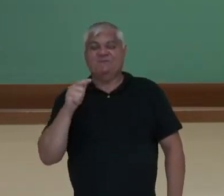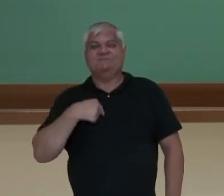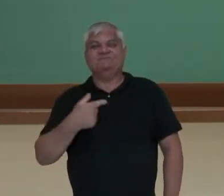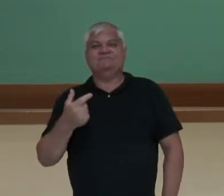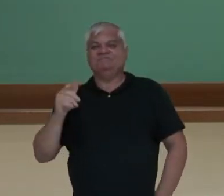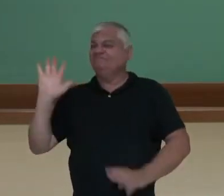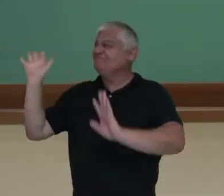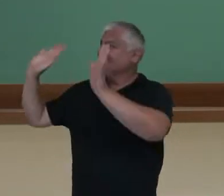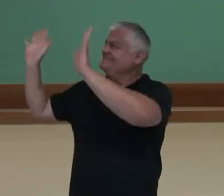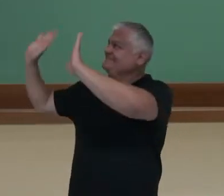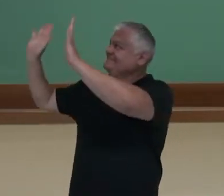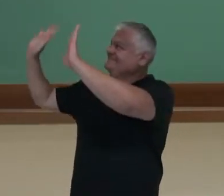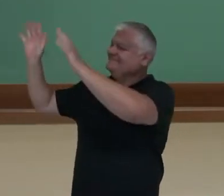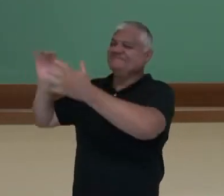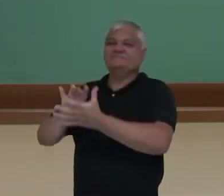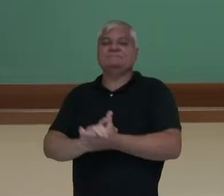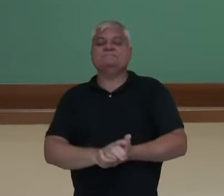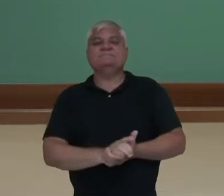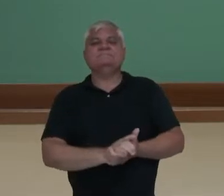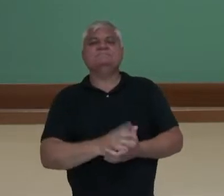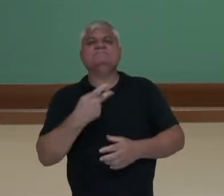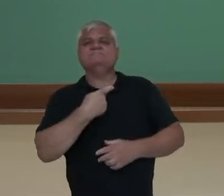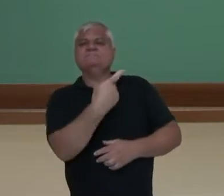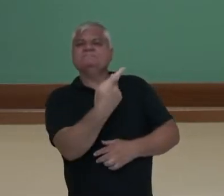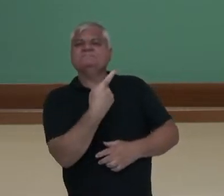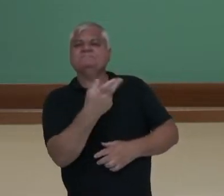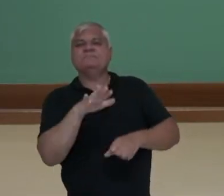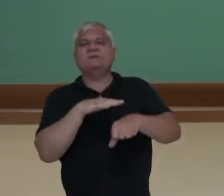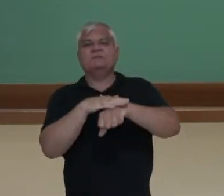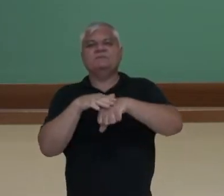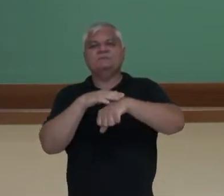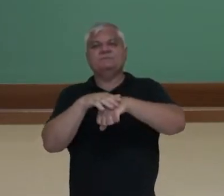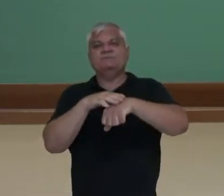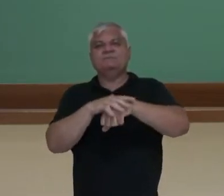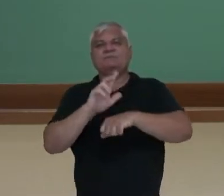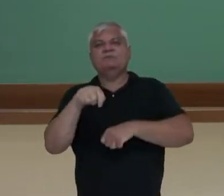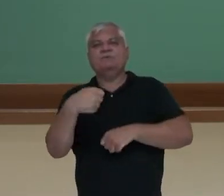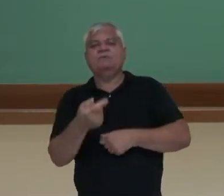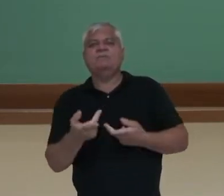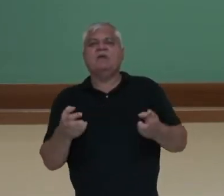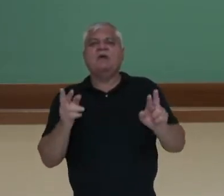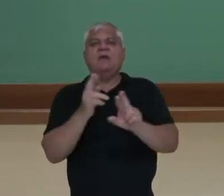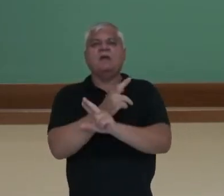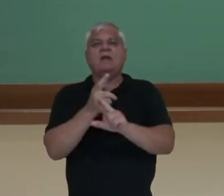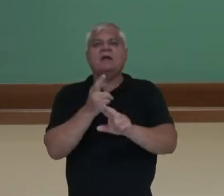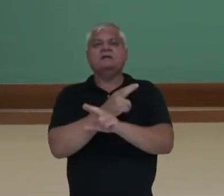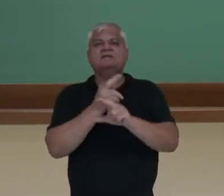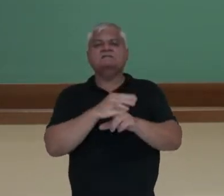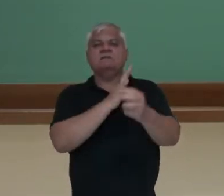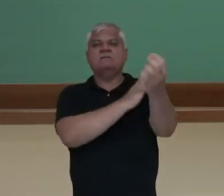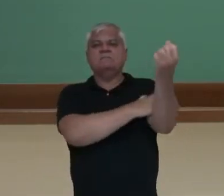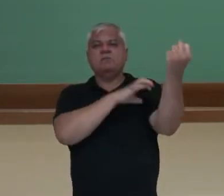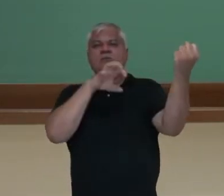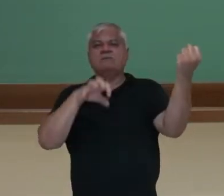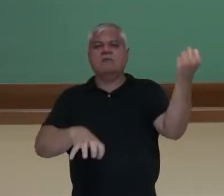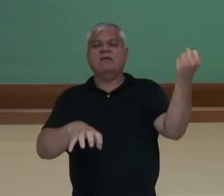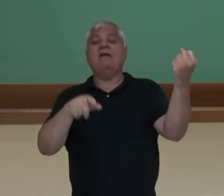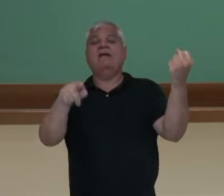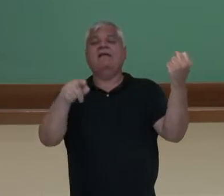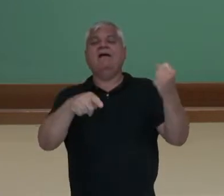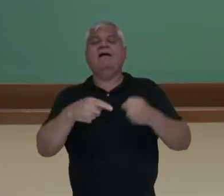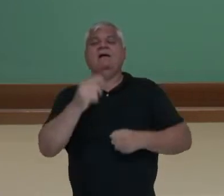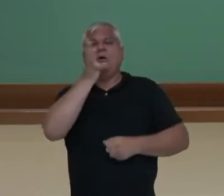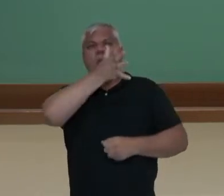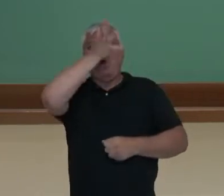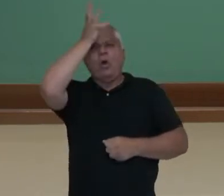Ronaldo, seja bem-vindo, Ronaldo, para que a gente possa conversar sobre as relações de poder no Império Romano.